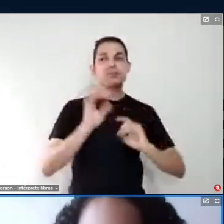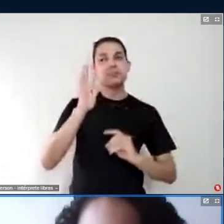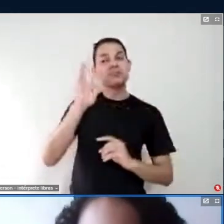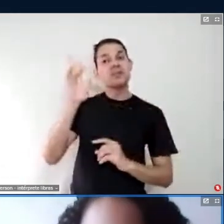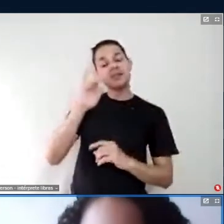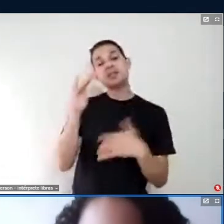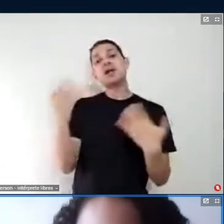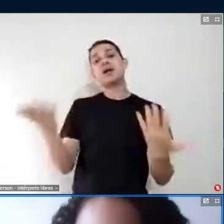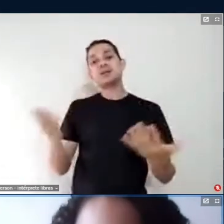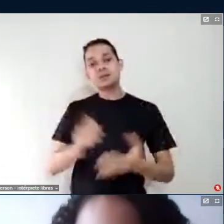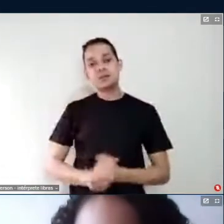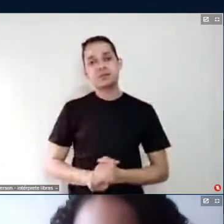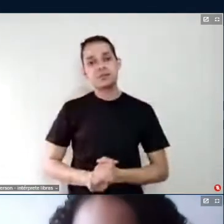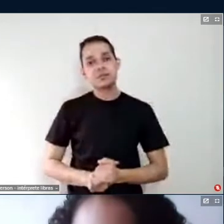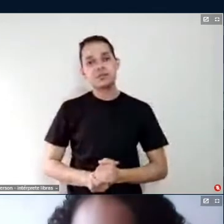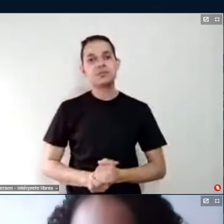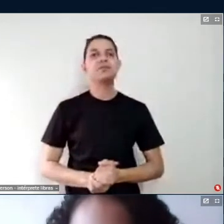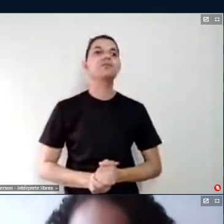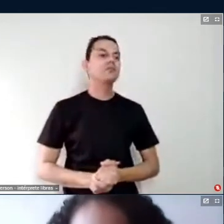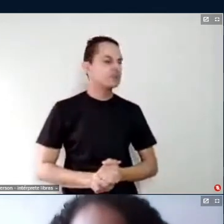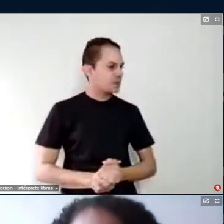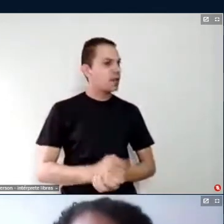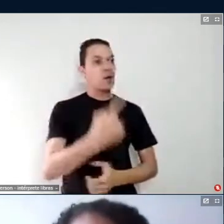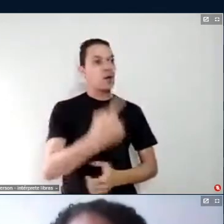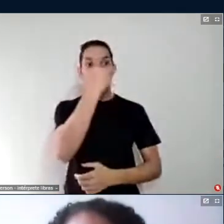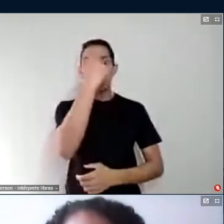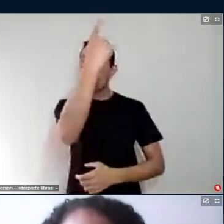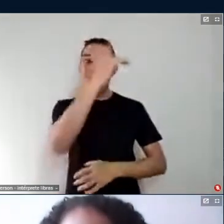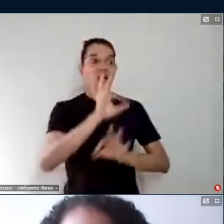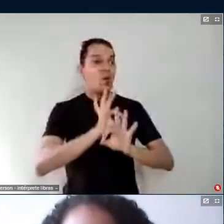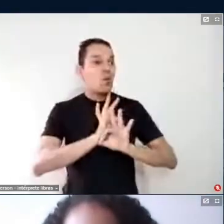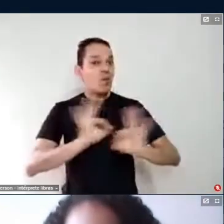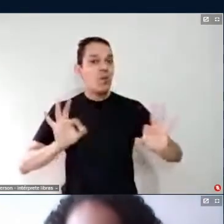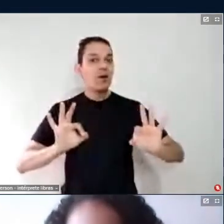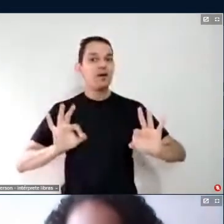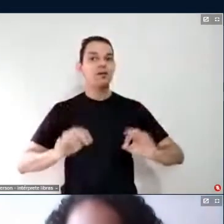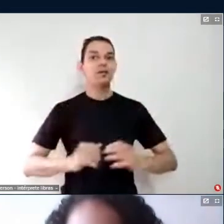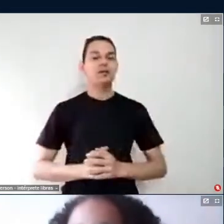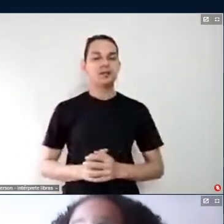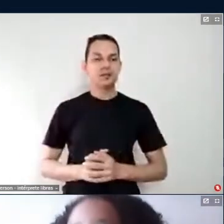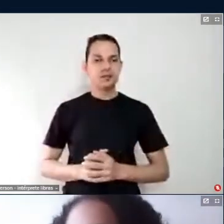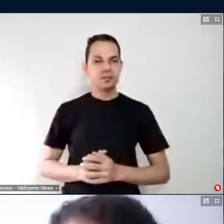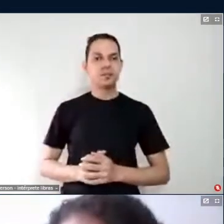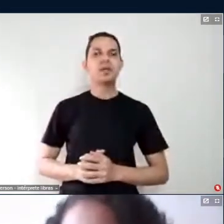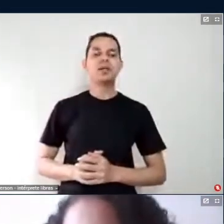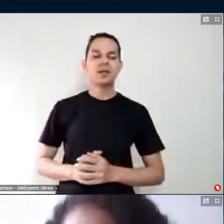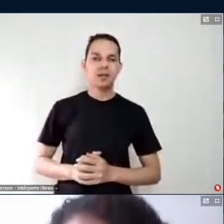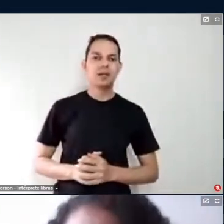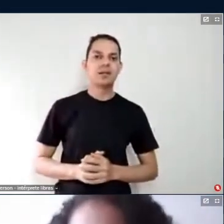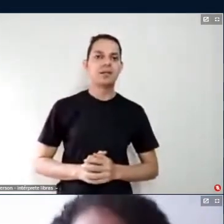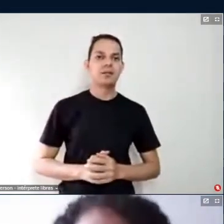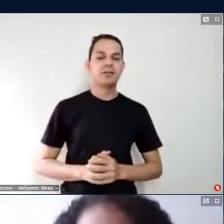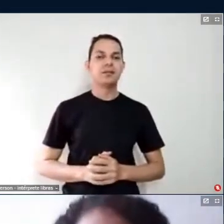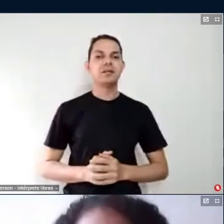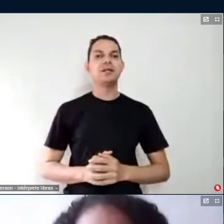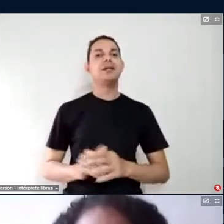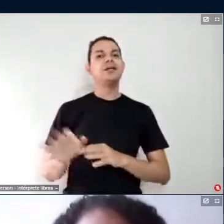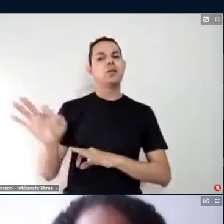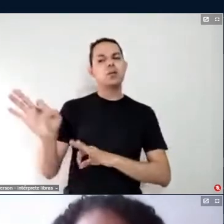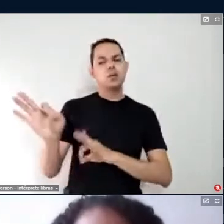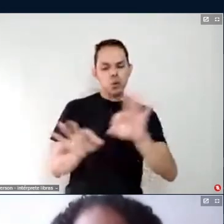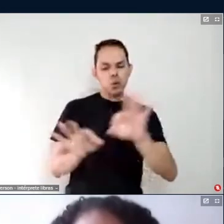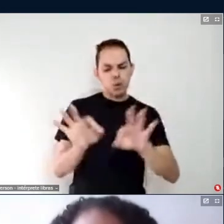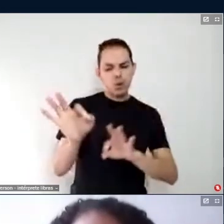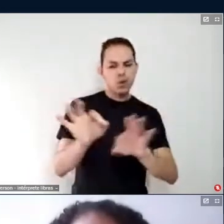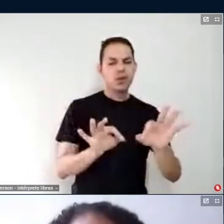perspectiva. Uma ótima ideia, quem sabe, um simpósio dentro do evento que vocês sempre organizam, o Tatiú,